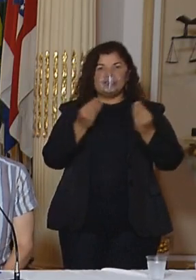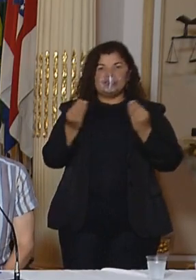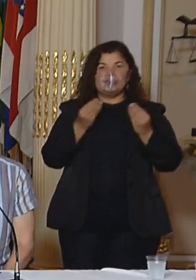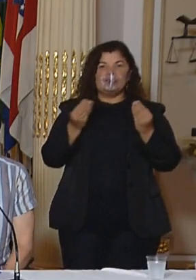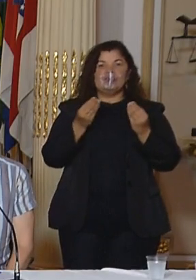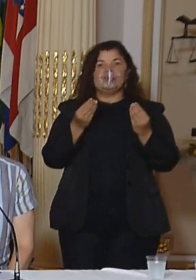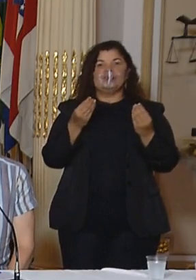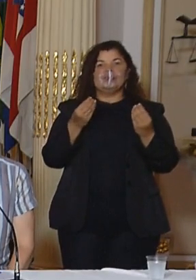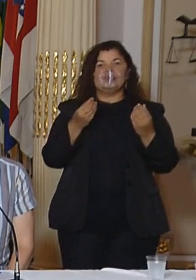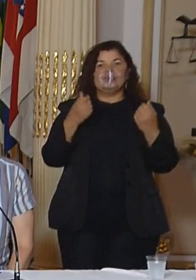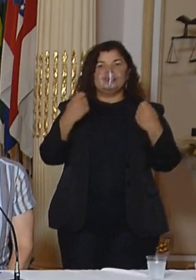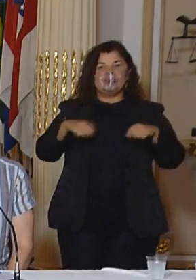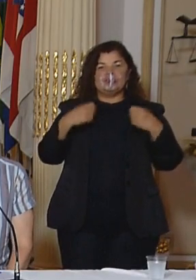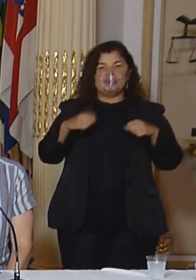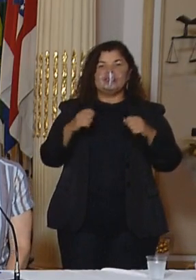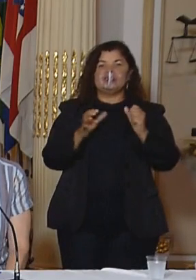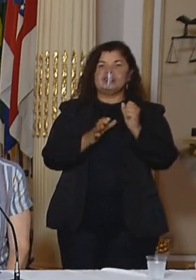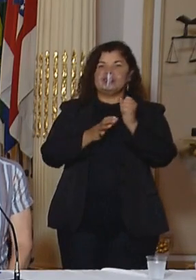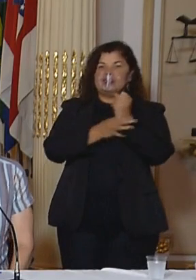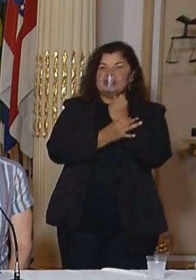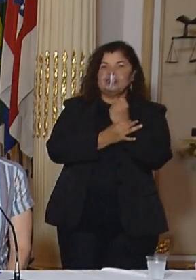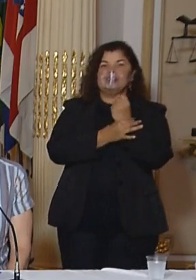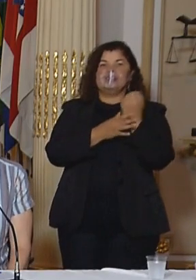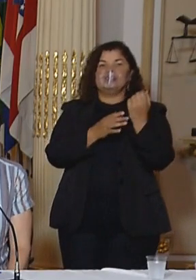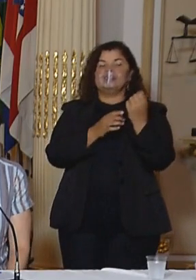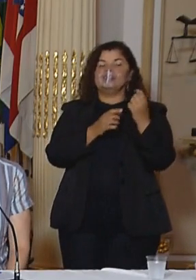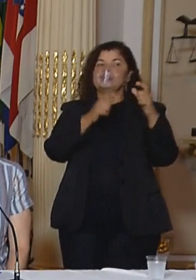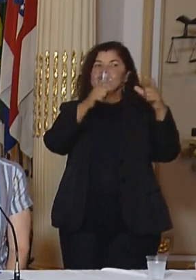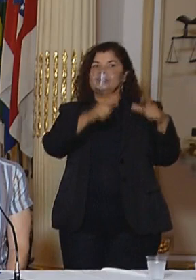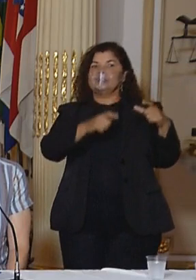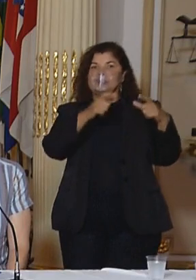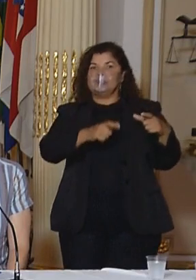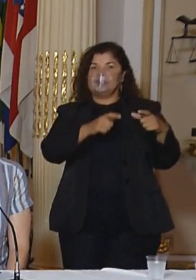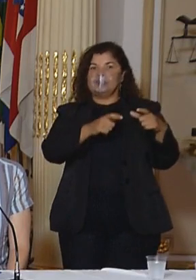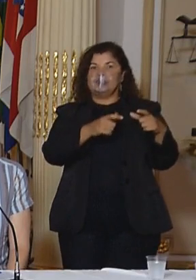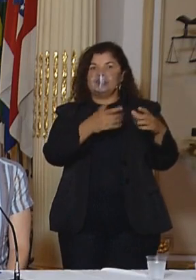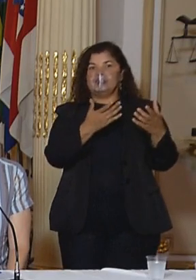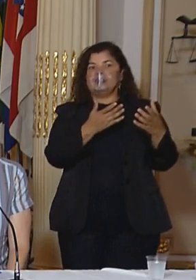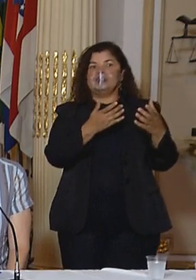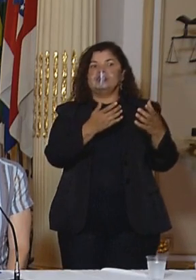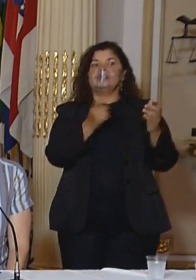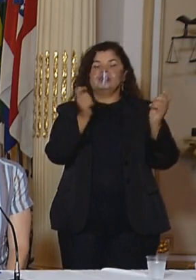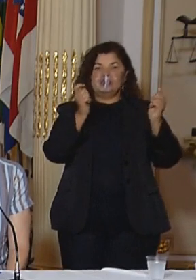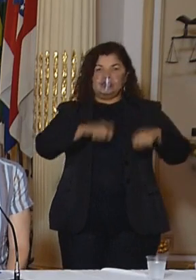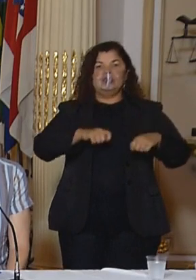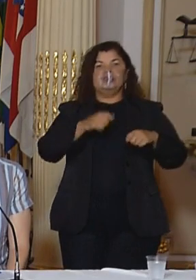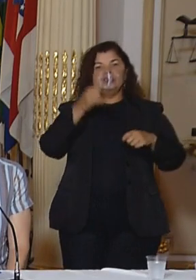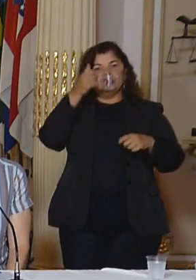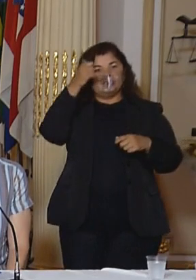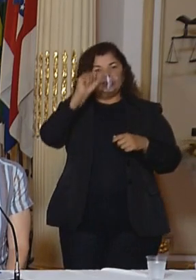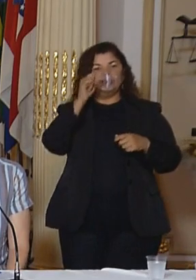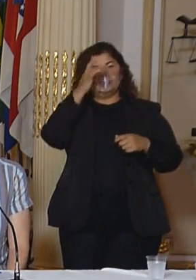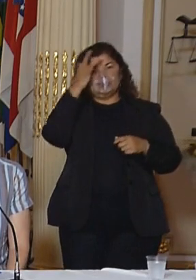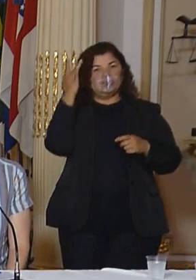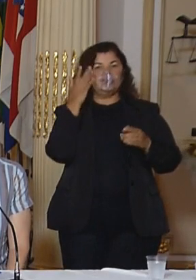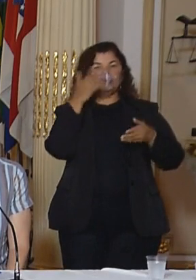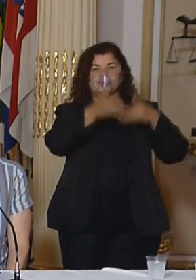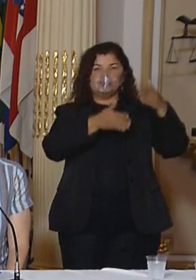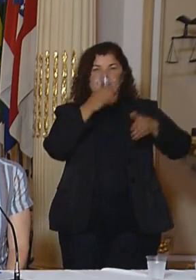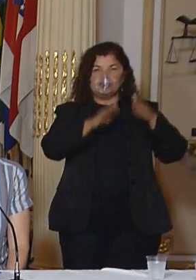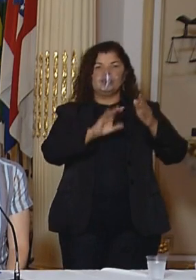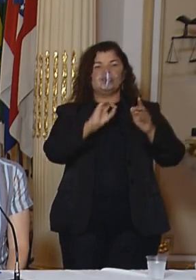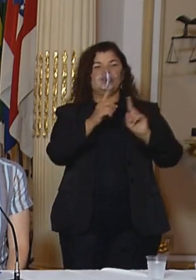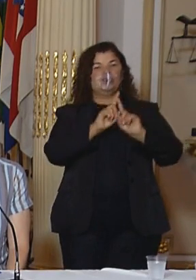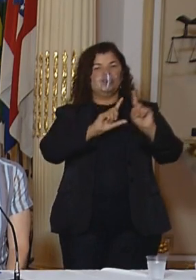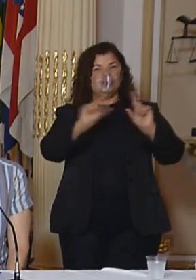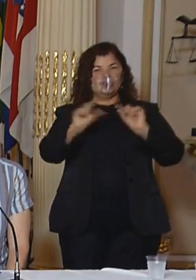você garantir ali que em regiões onde é possível quase que controlar absolutamente o fluxo de entrada e saída de pessoas, como uma